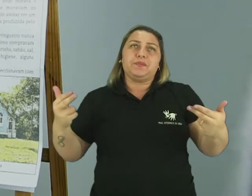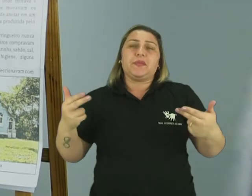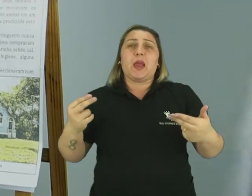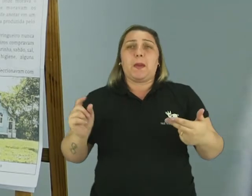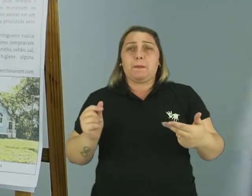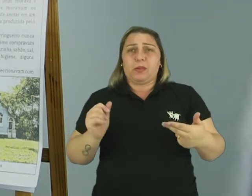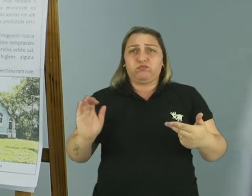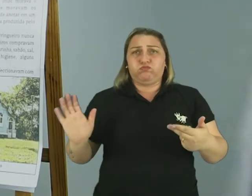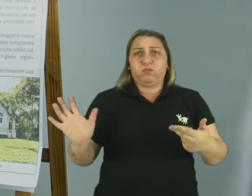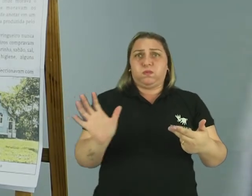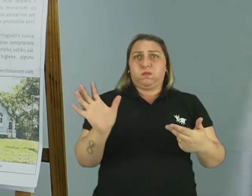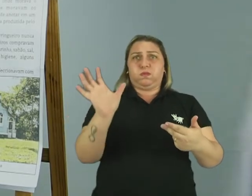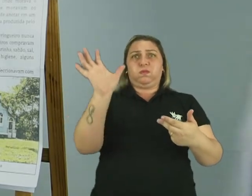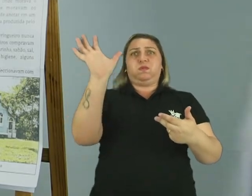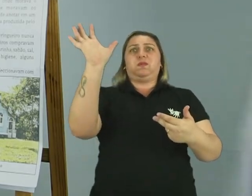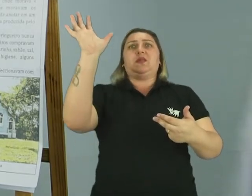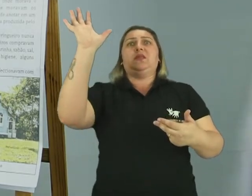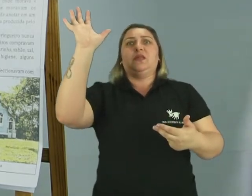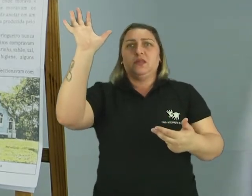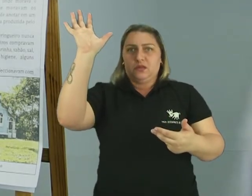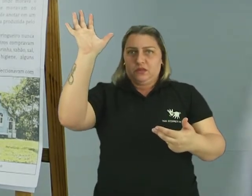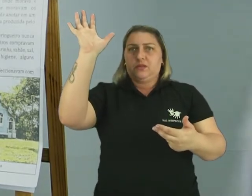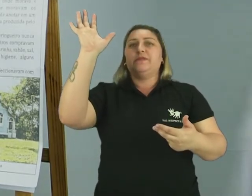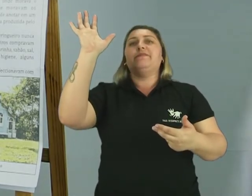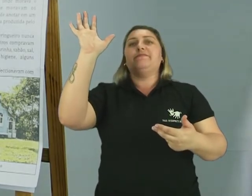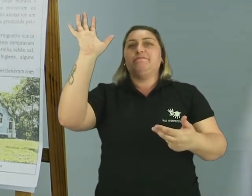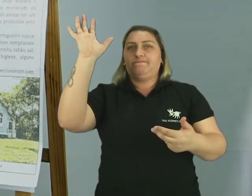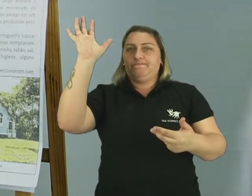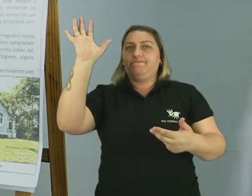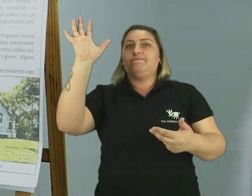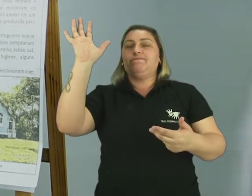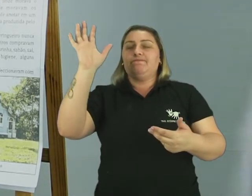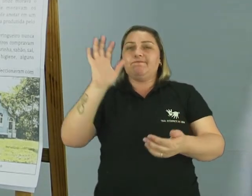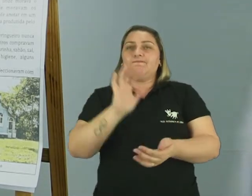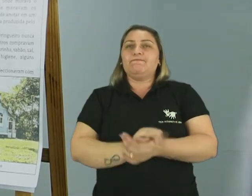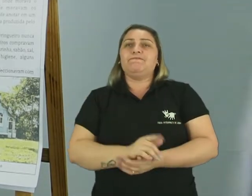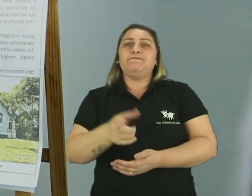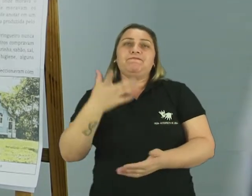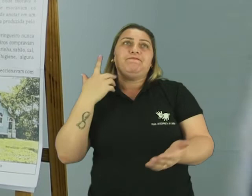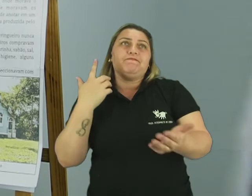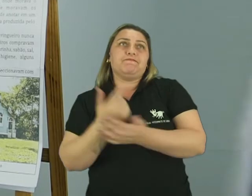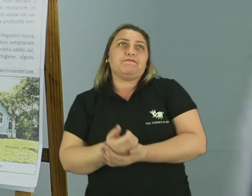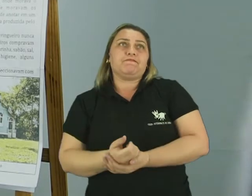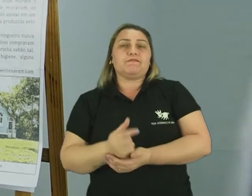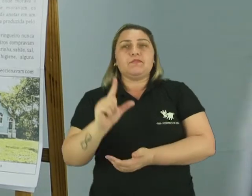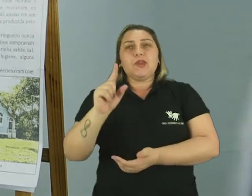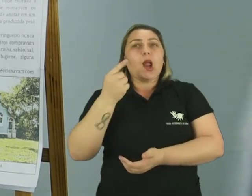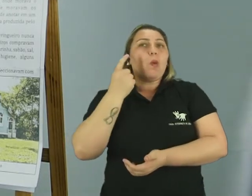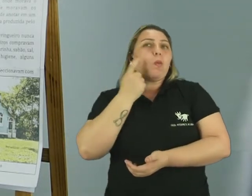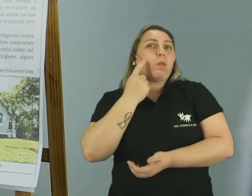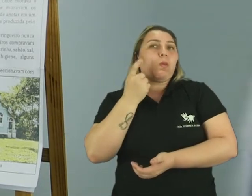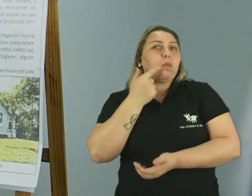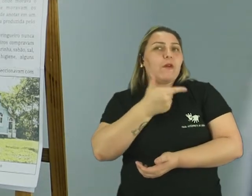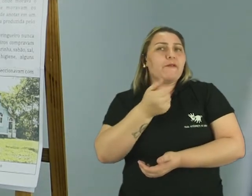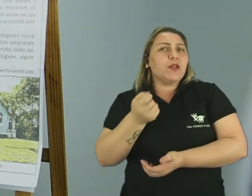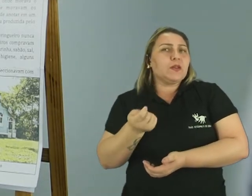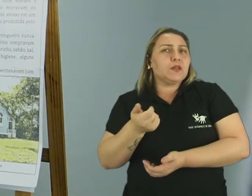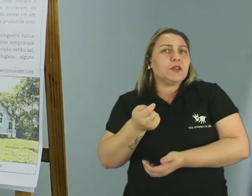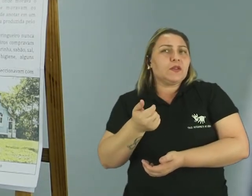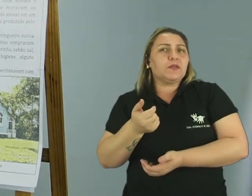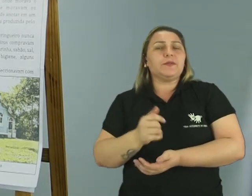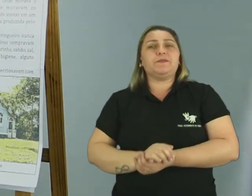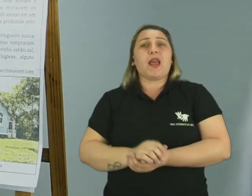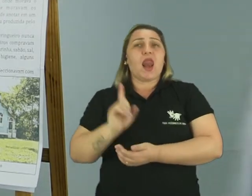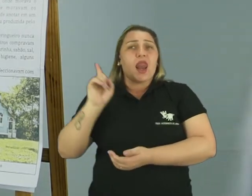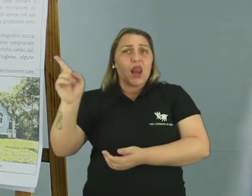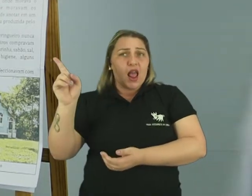preços exorbitantes, é um preço além do comum. Por exemplo, você compra um bombom por 20 centavos